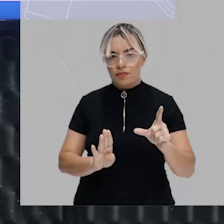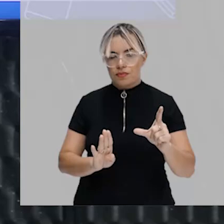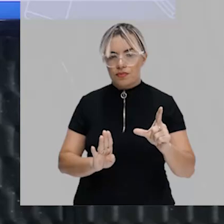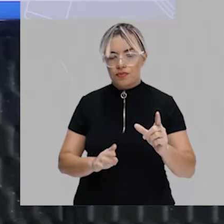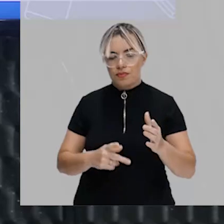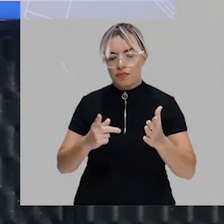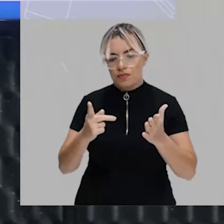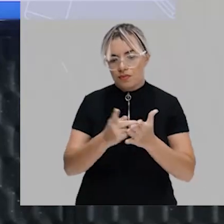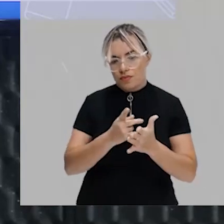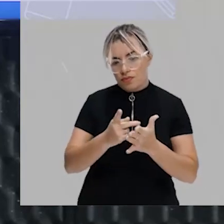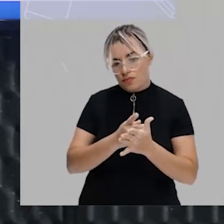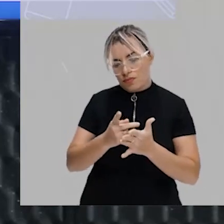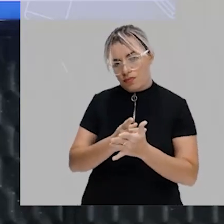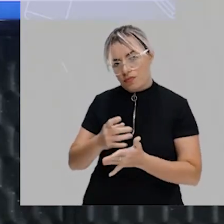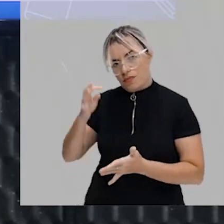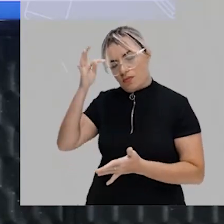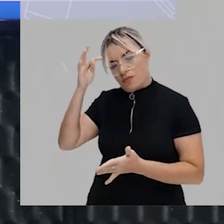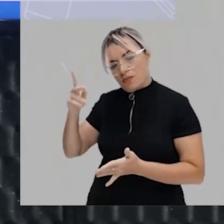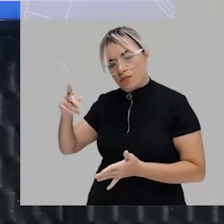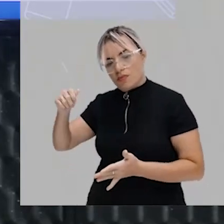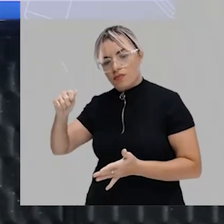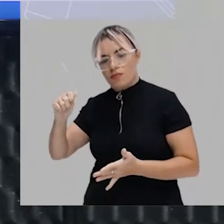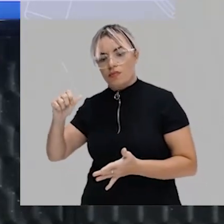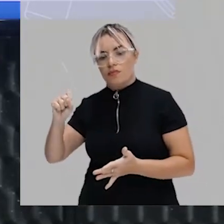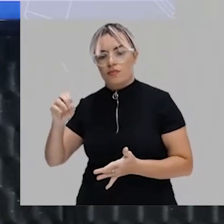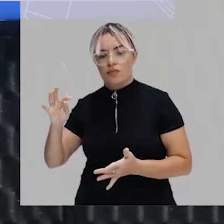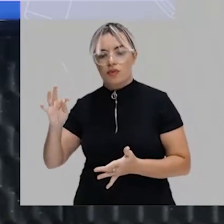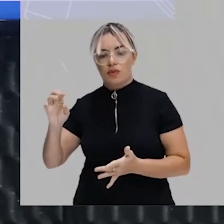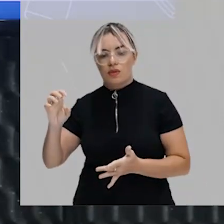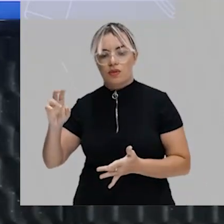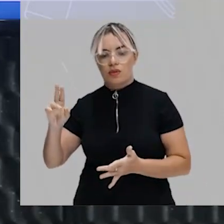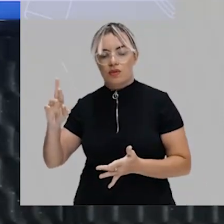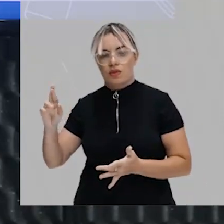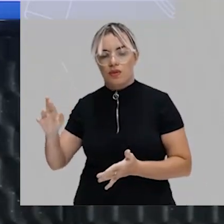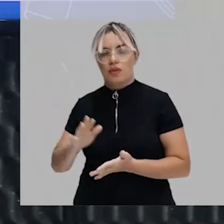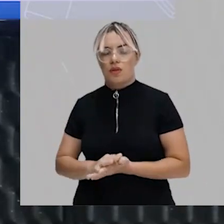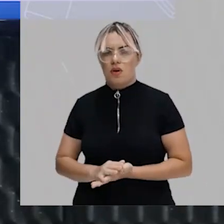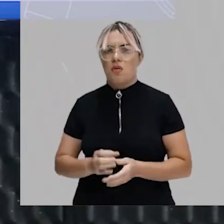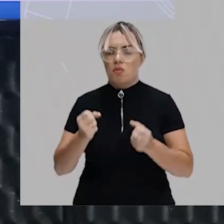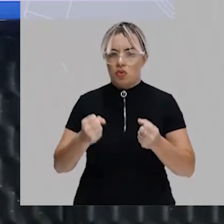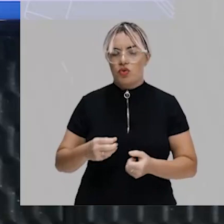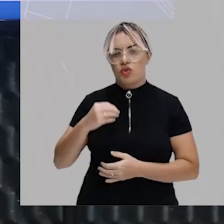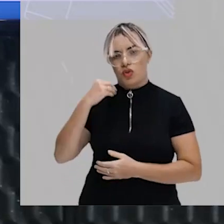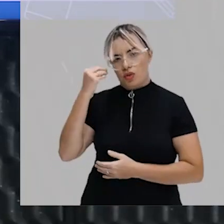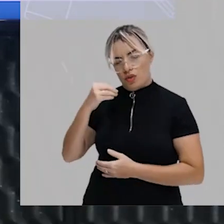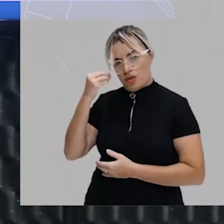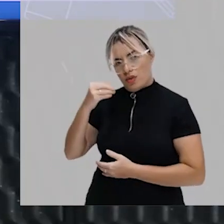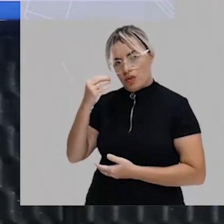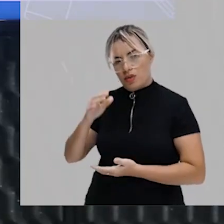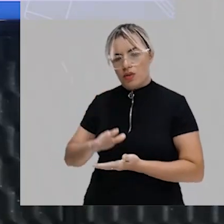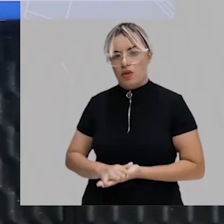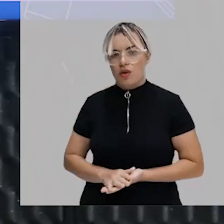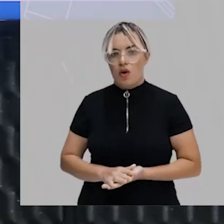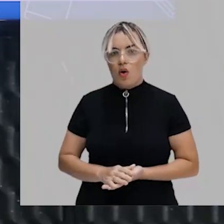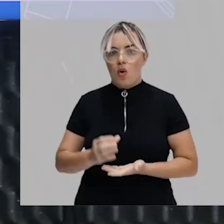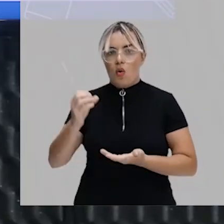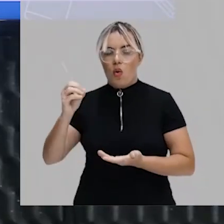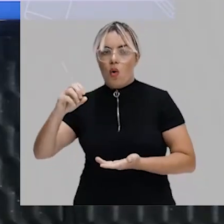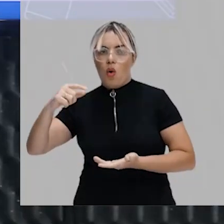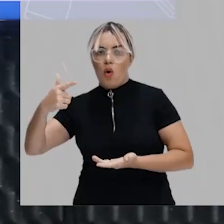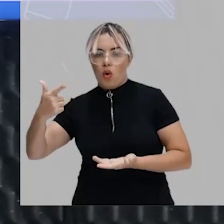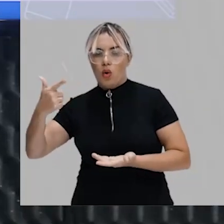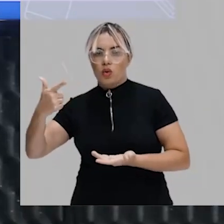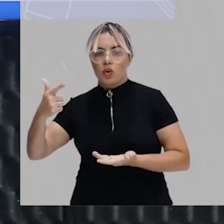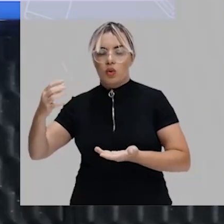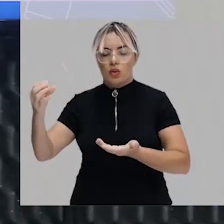contrário, o Louis Pasteur fez um experimento que dava condições que o ar entrasse sim naquele balão, porque